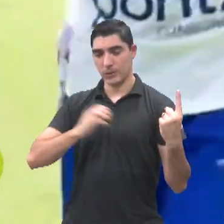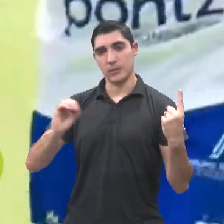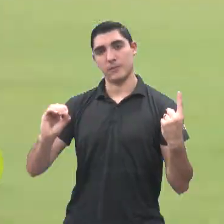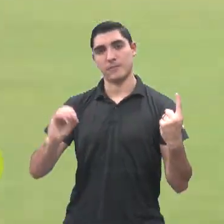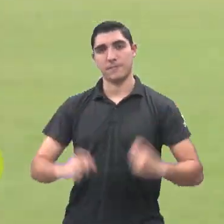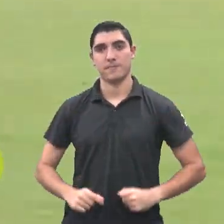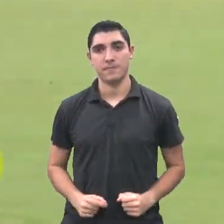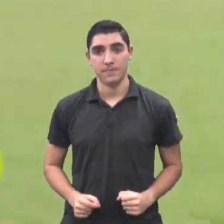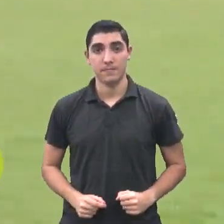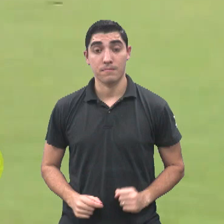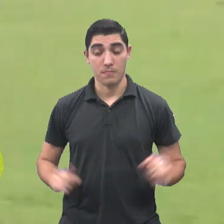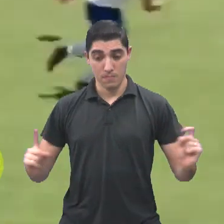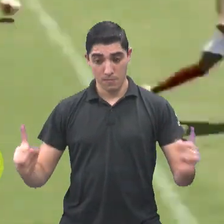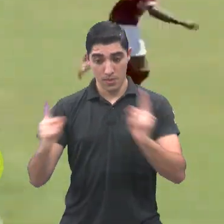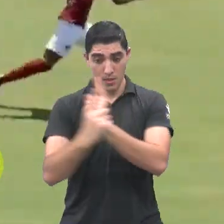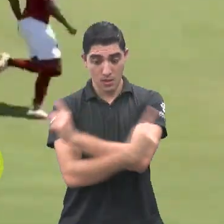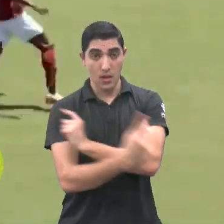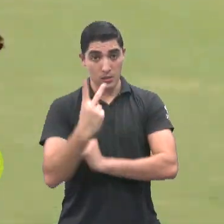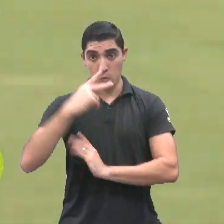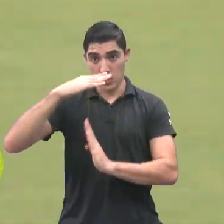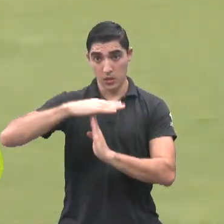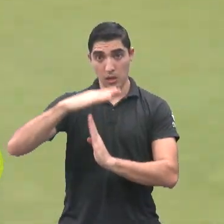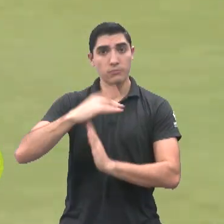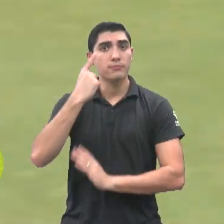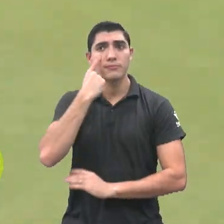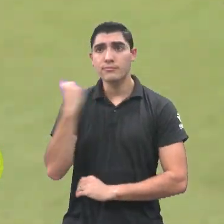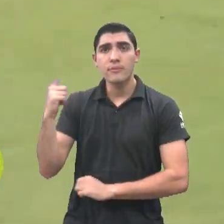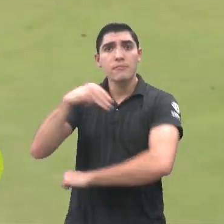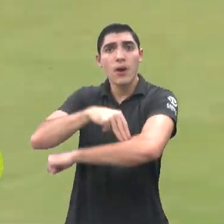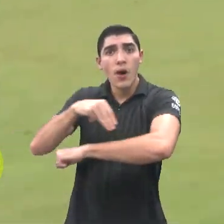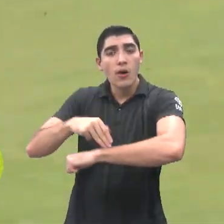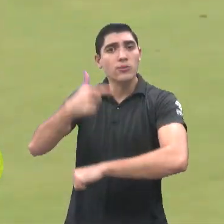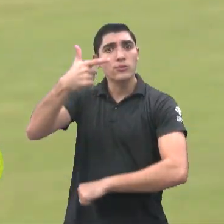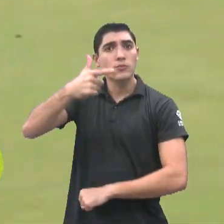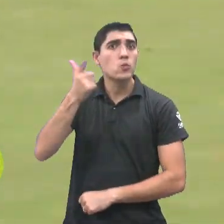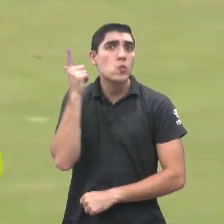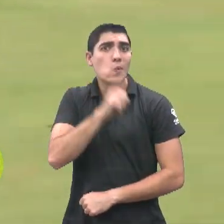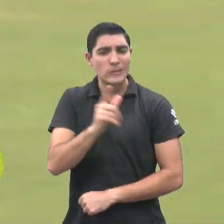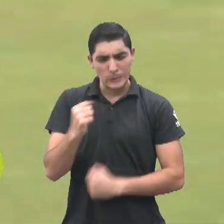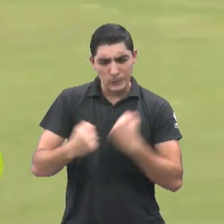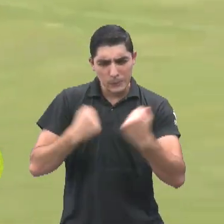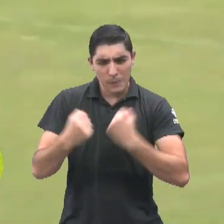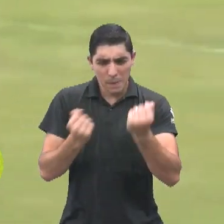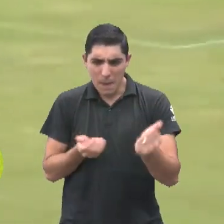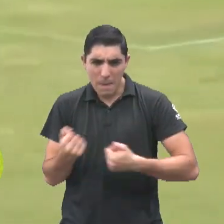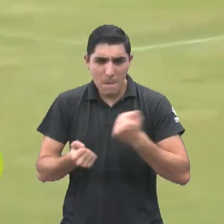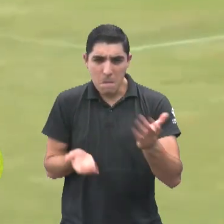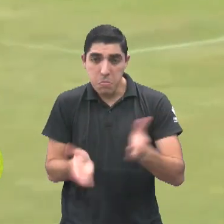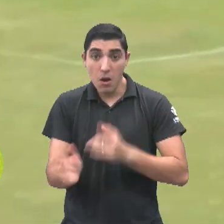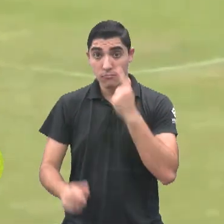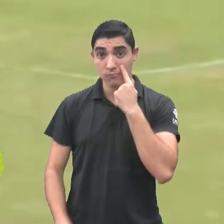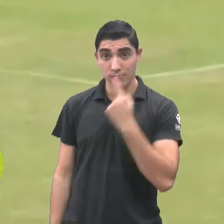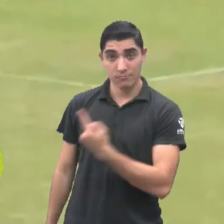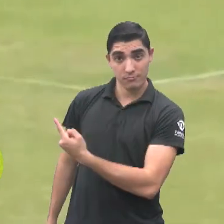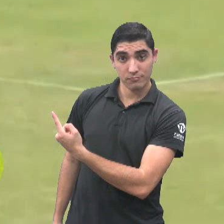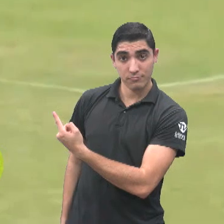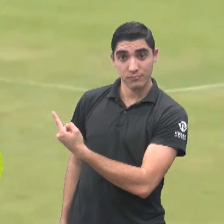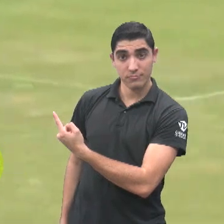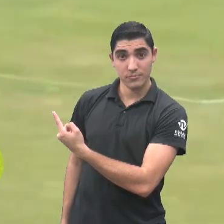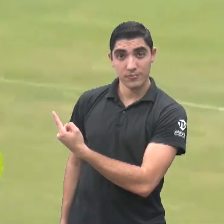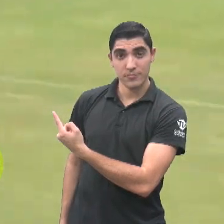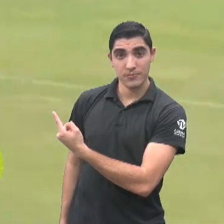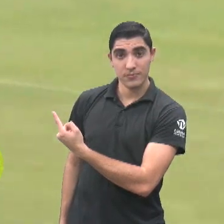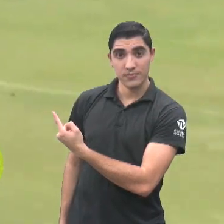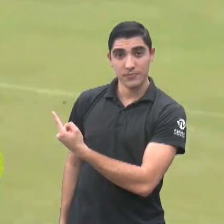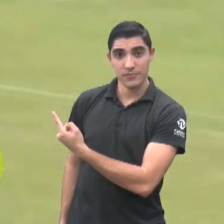0. No segundo tempo, aos 5, o Juventus veio para o ataque com o Natan, que recebeu na intermediária, dominou, parou, trouxe para o